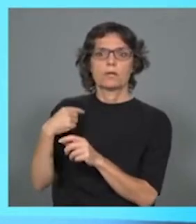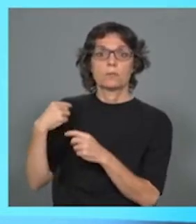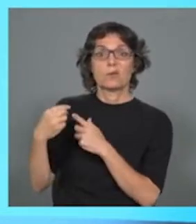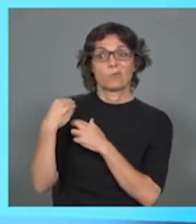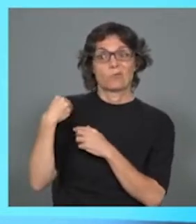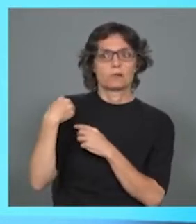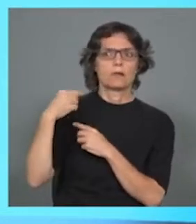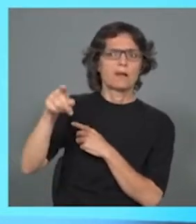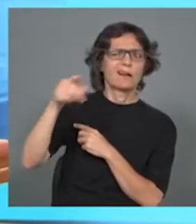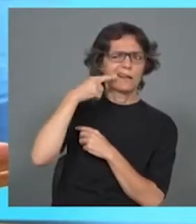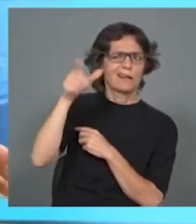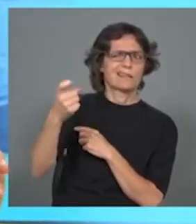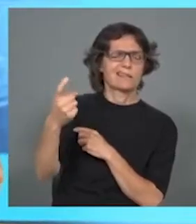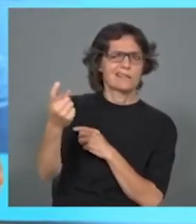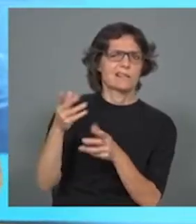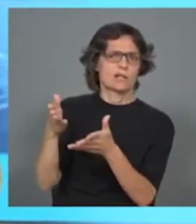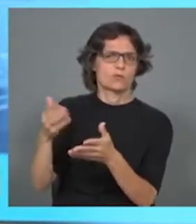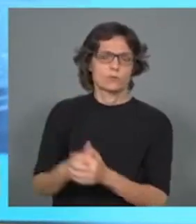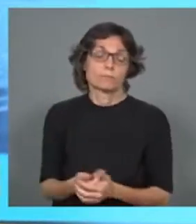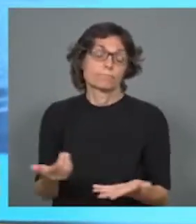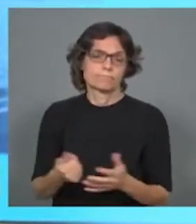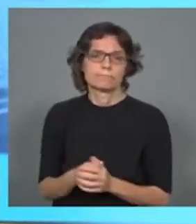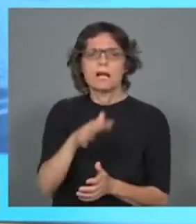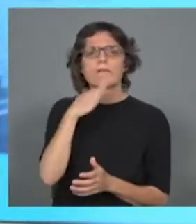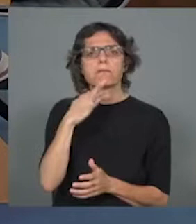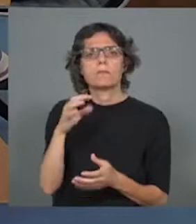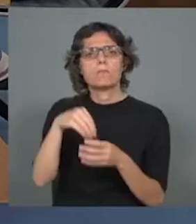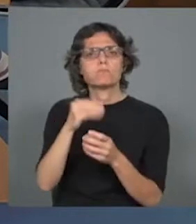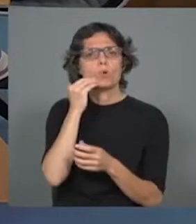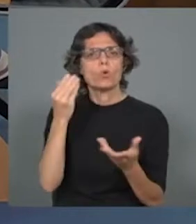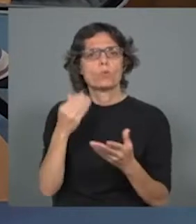ajuda. O papel da família em toda esta problemática?